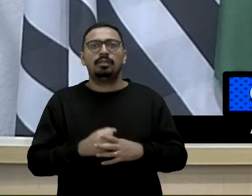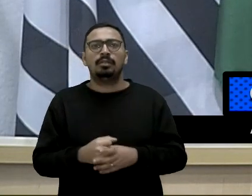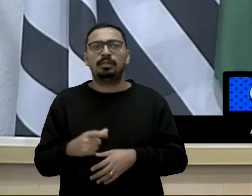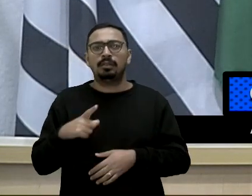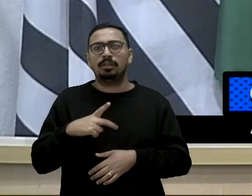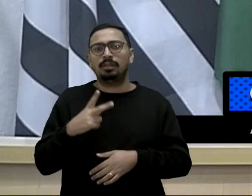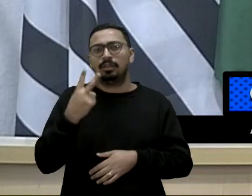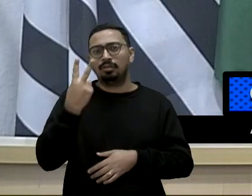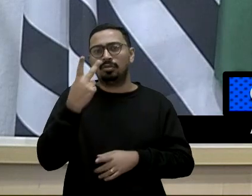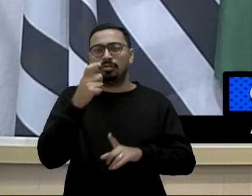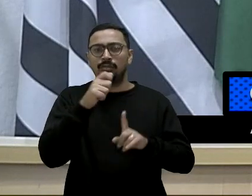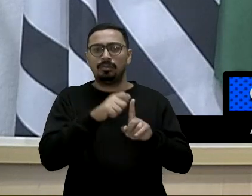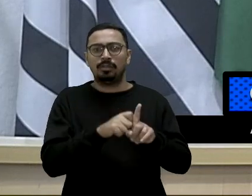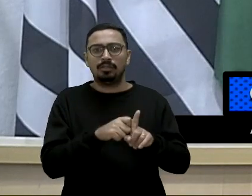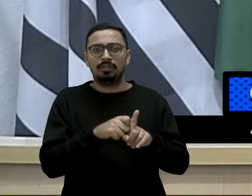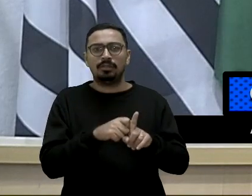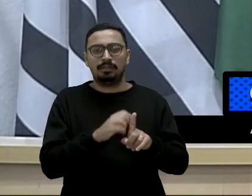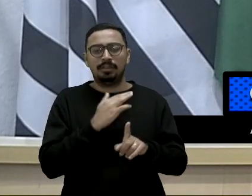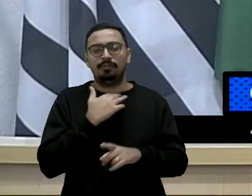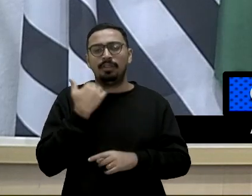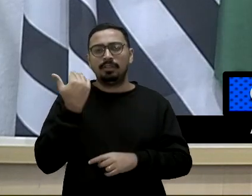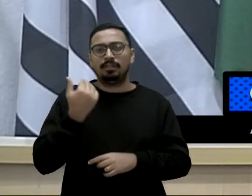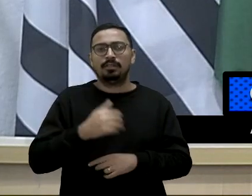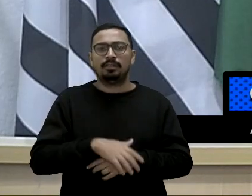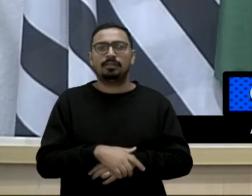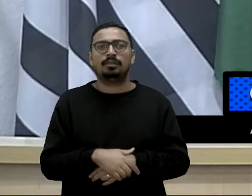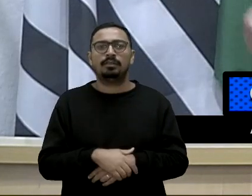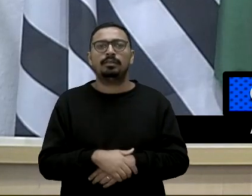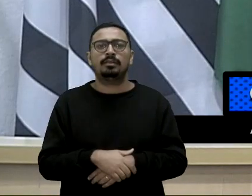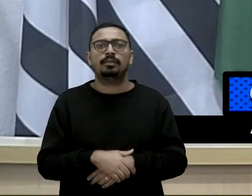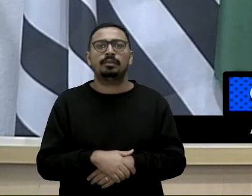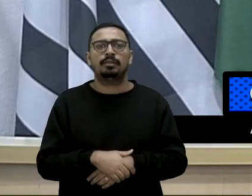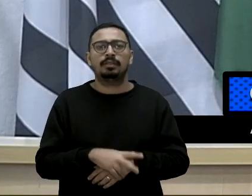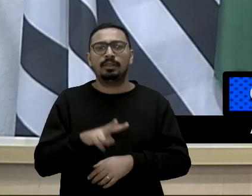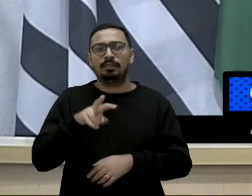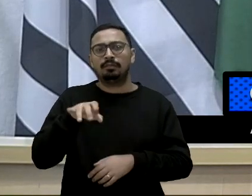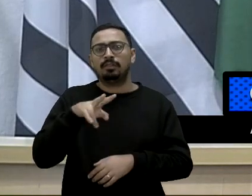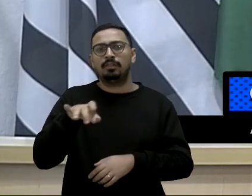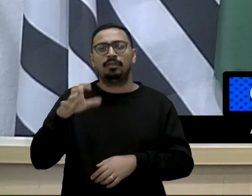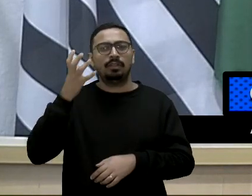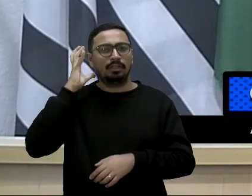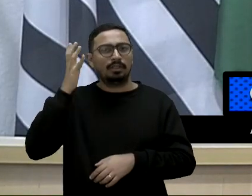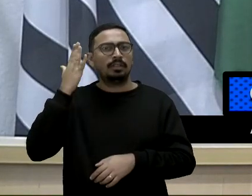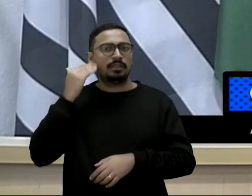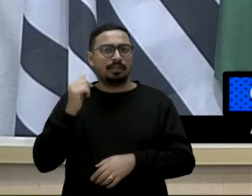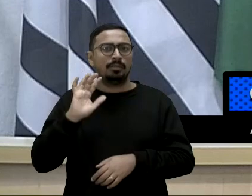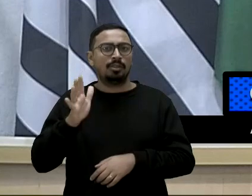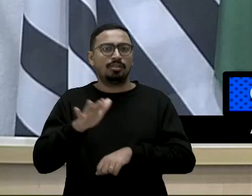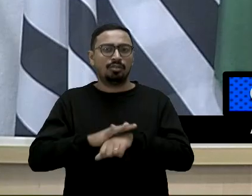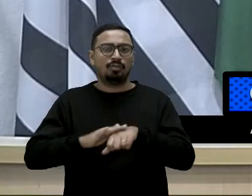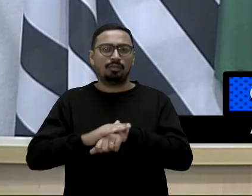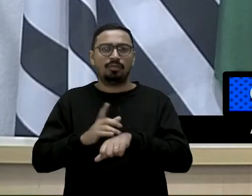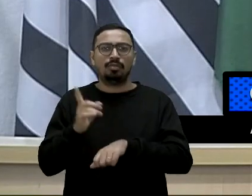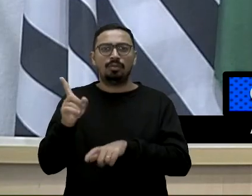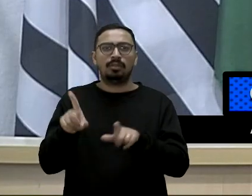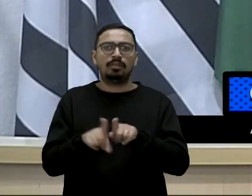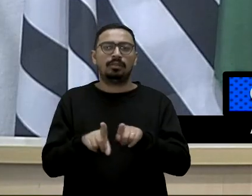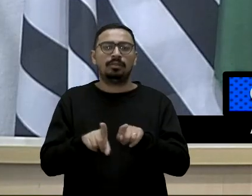tem dois meses que agora que ela está fazendo que ela faleceu. A vereadora Vivi sabe disso. Eu comentei isso com ela.